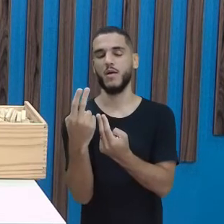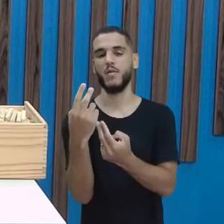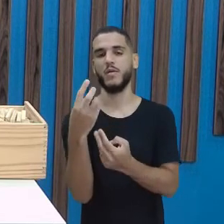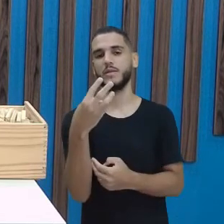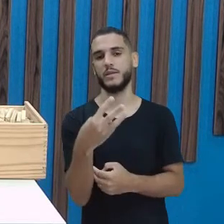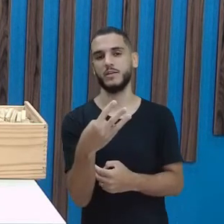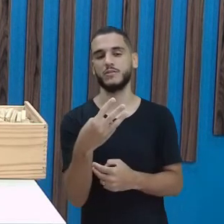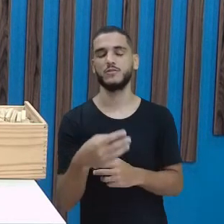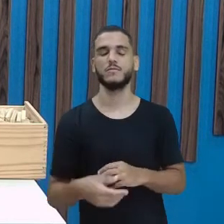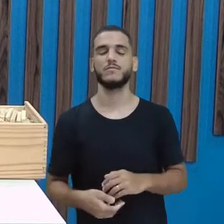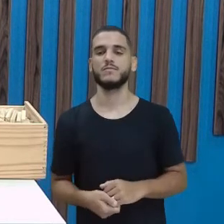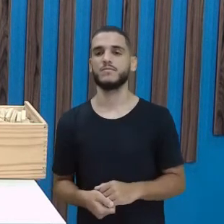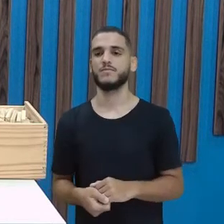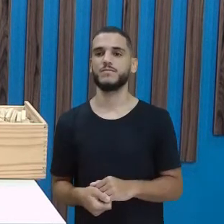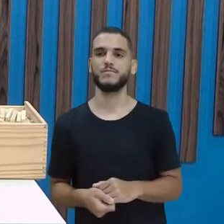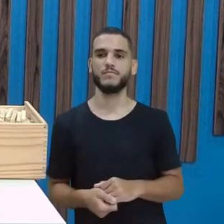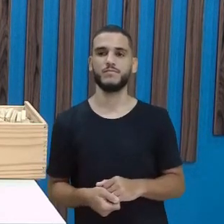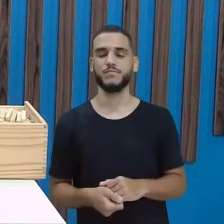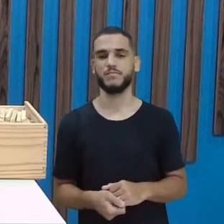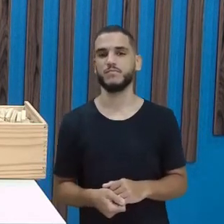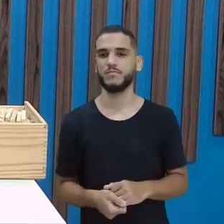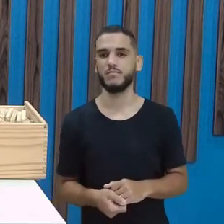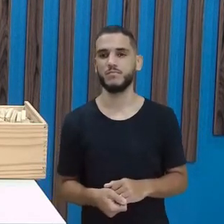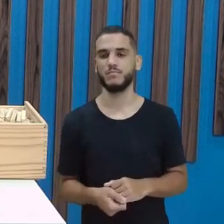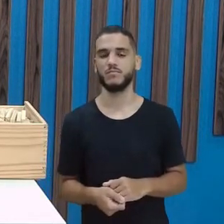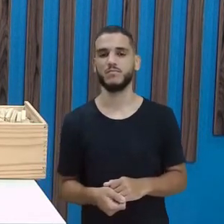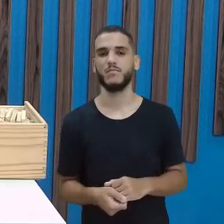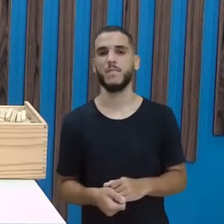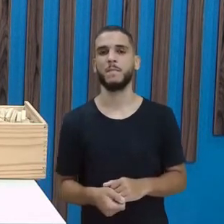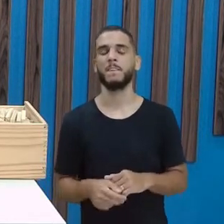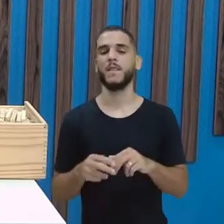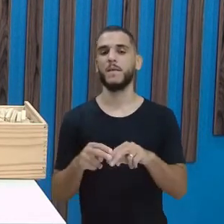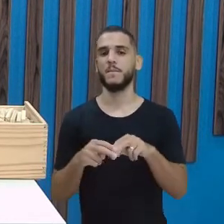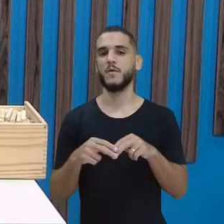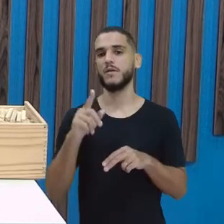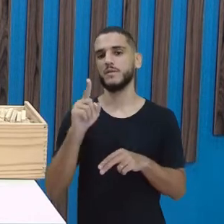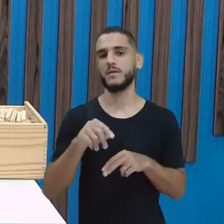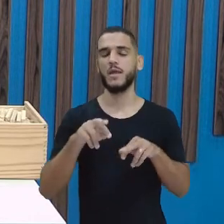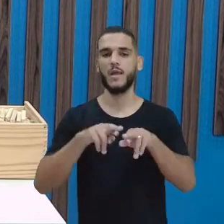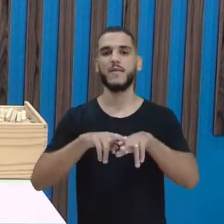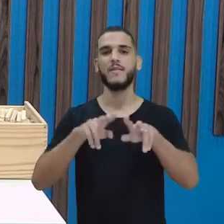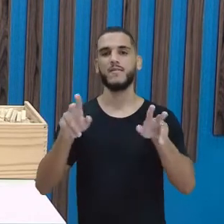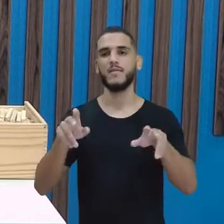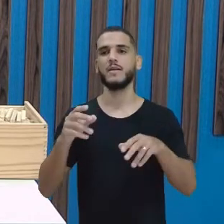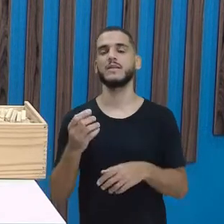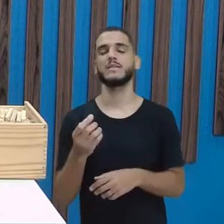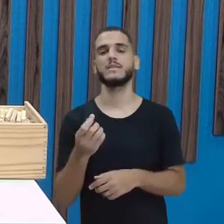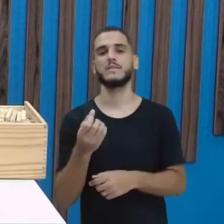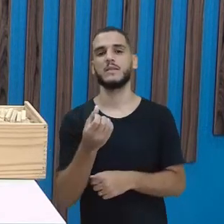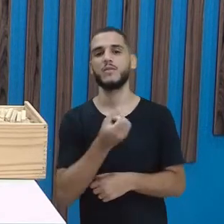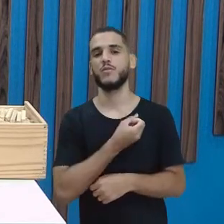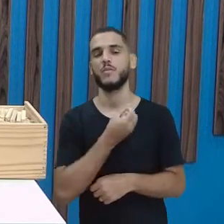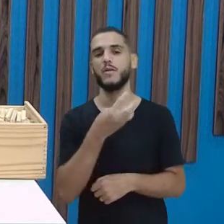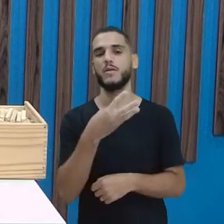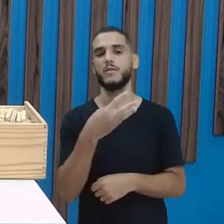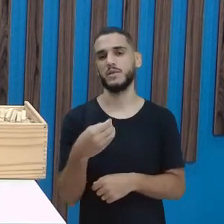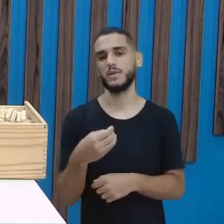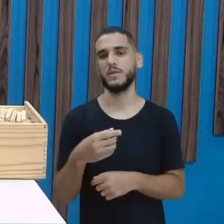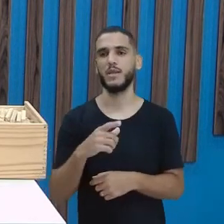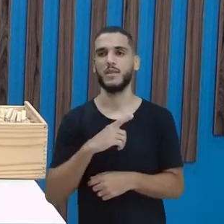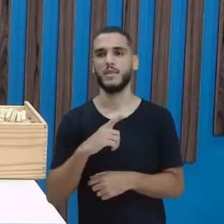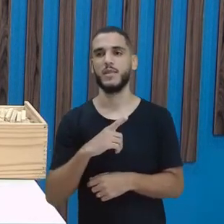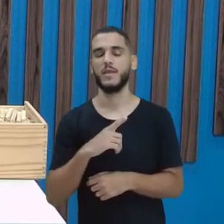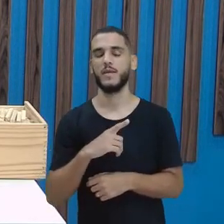restar apenas 3. Por isso, a diferença é de 30, tá certo? Nós temos aqui